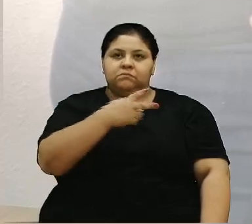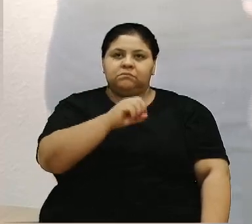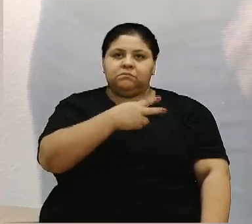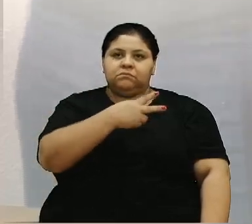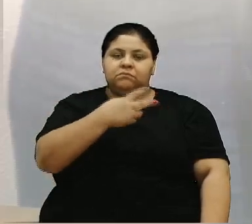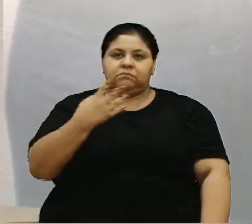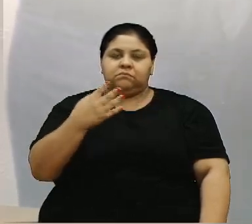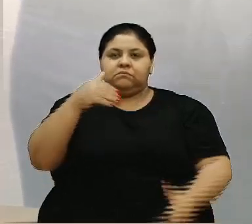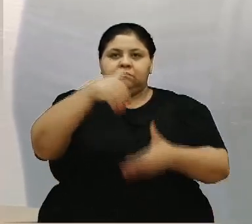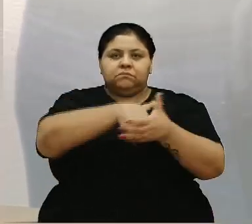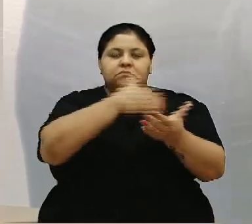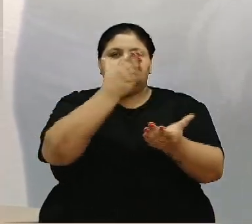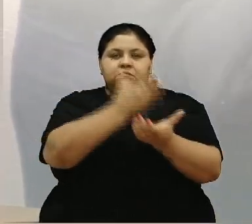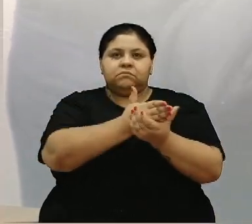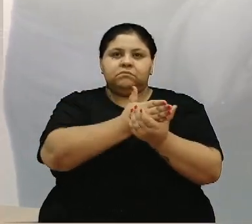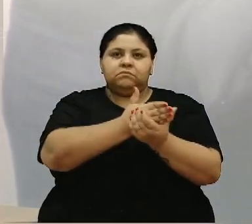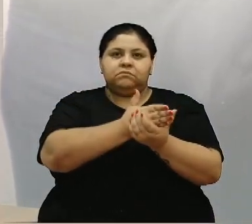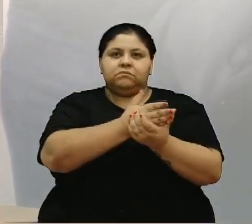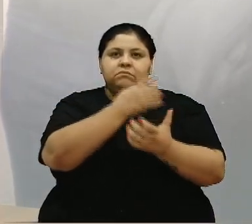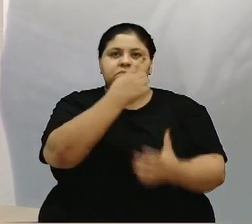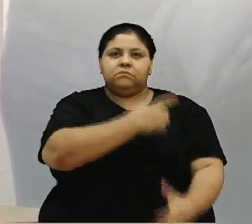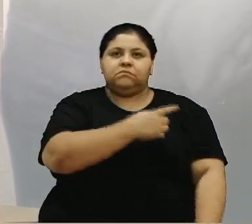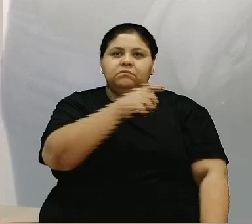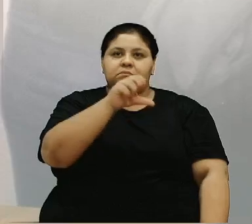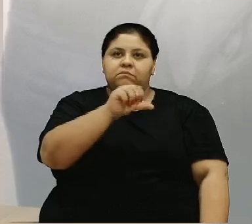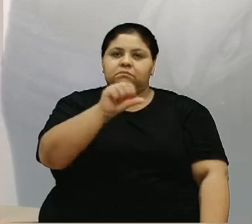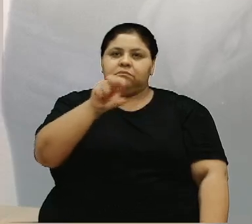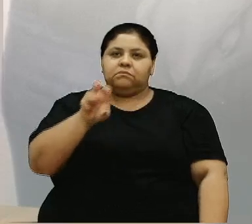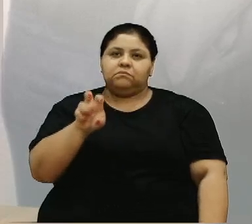154/2024, contido no processo número